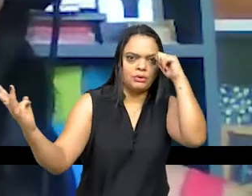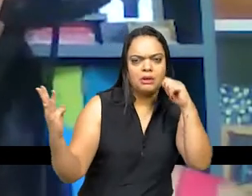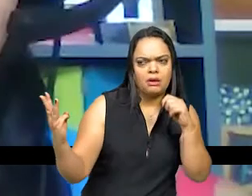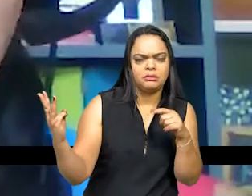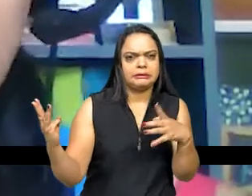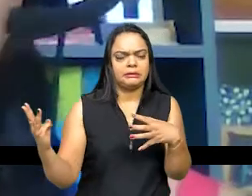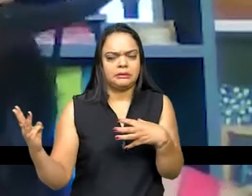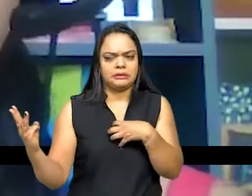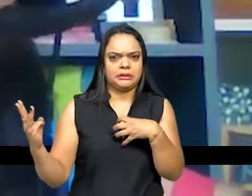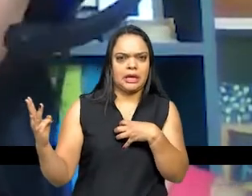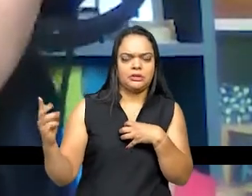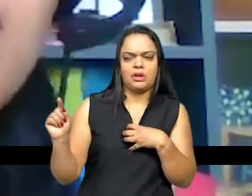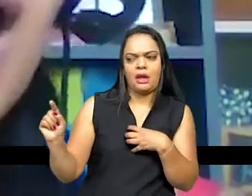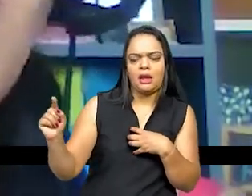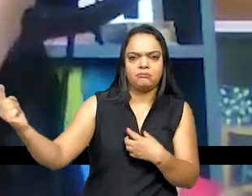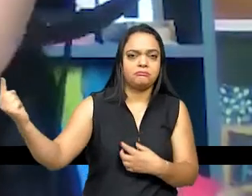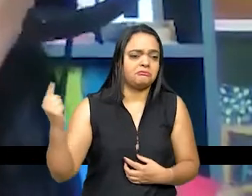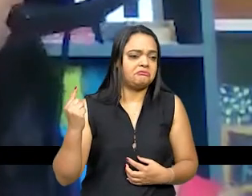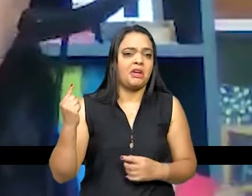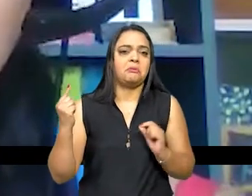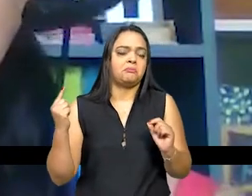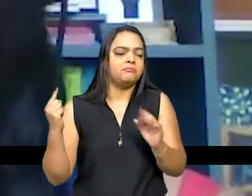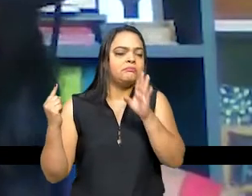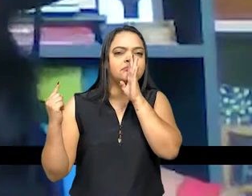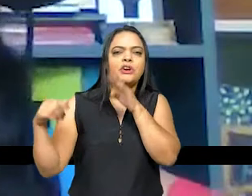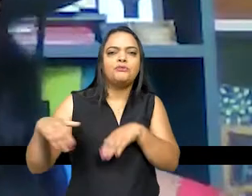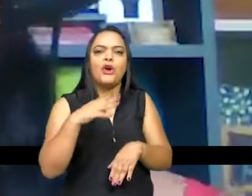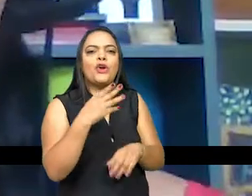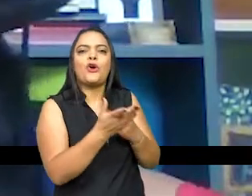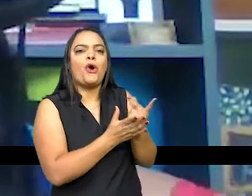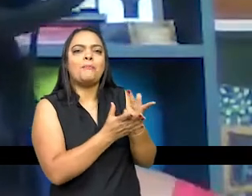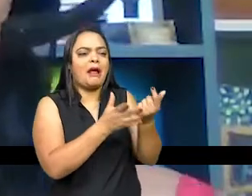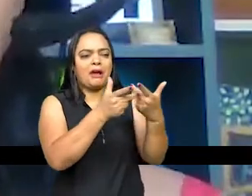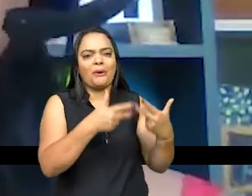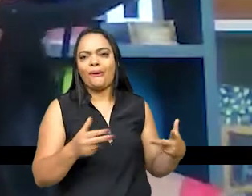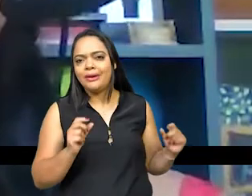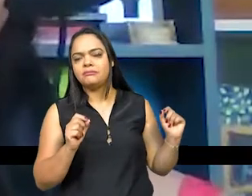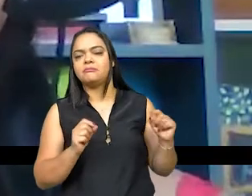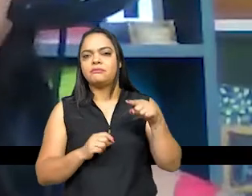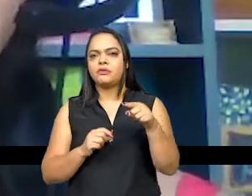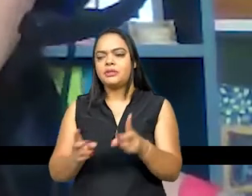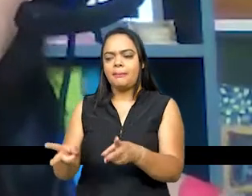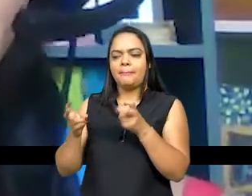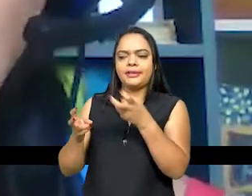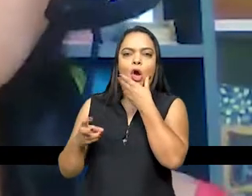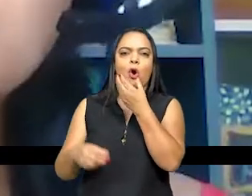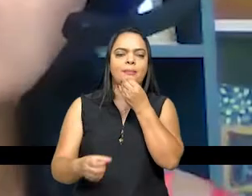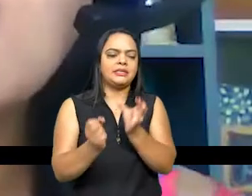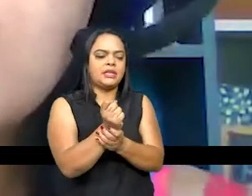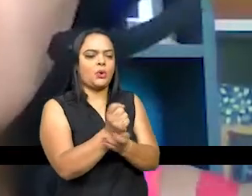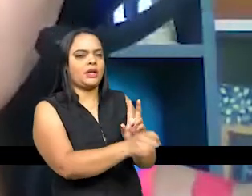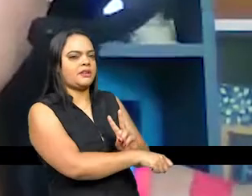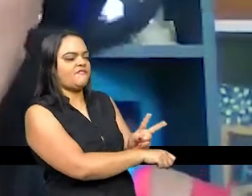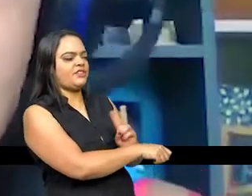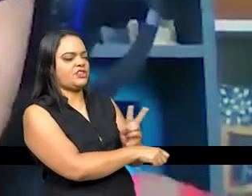e você percebe que ele tá ali, aleatório, na dele, vai comprar bolacha, biscoito, cerveja, sei lá, e tu percebe que o segurança tá indo